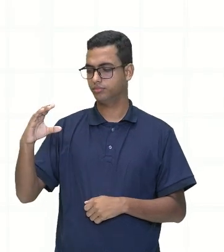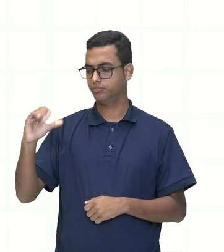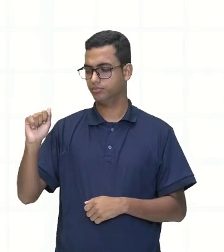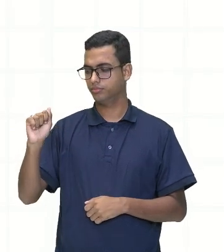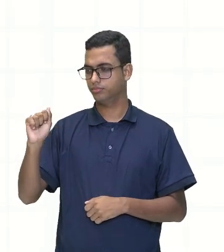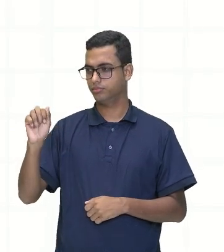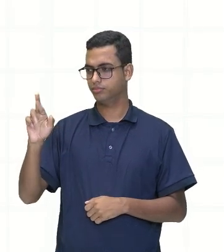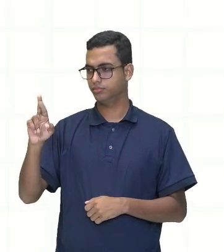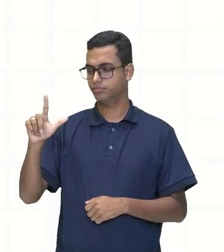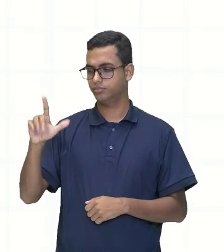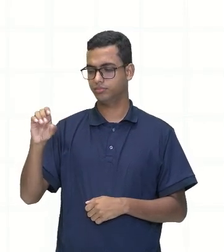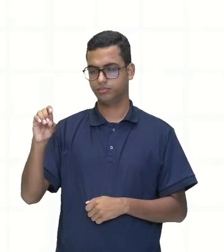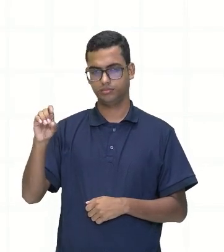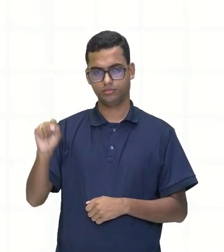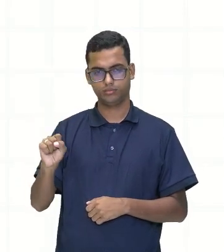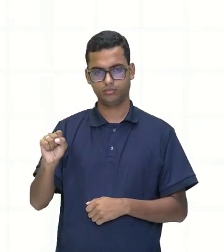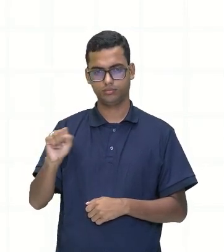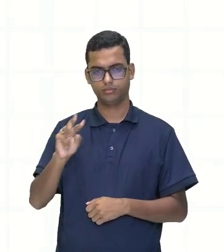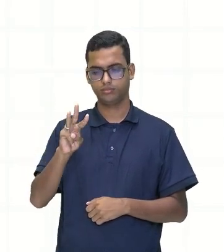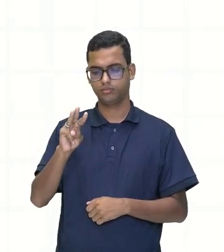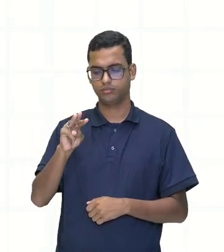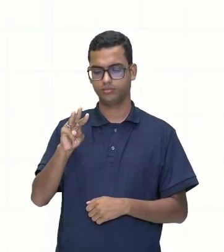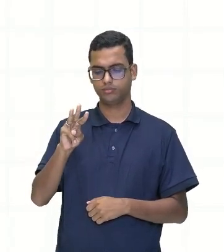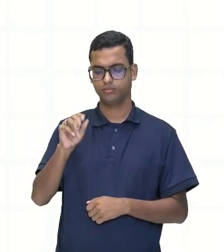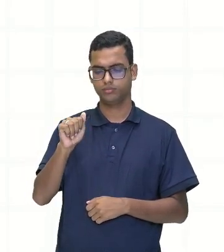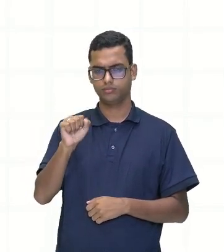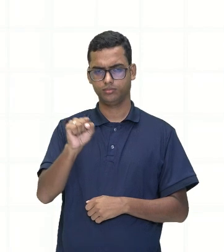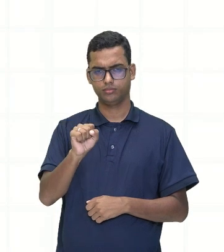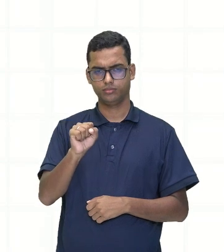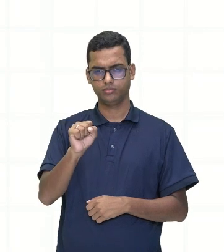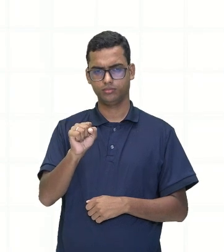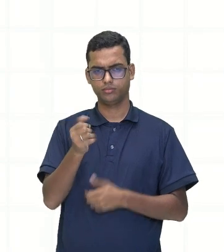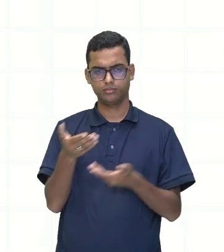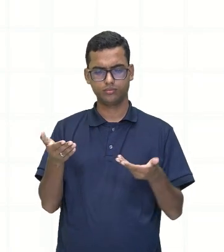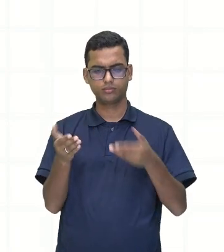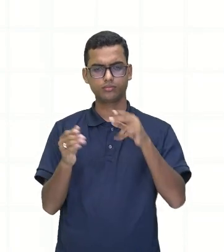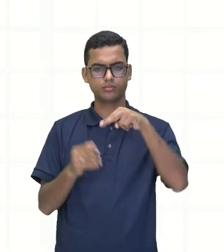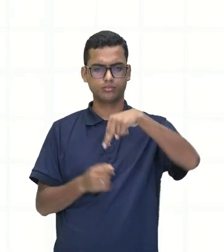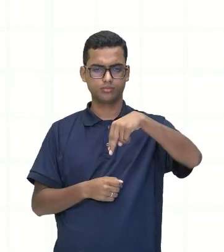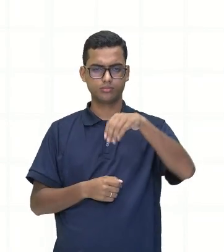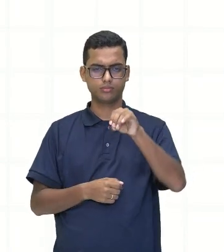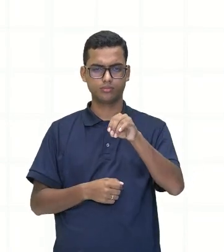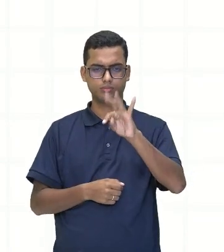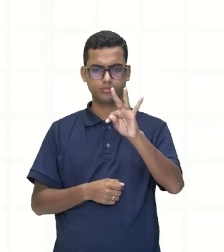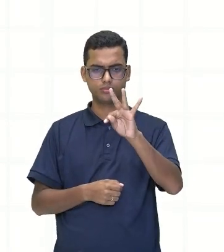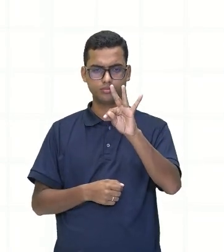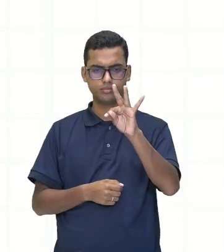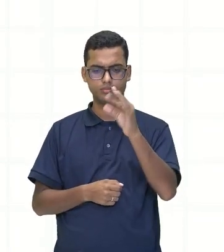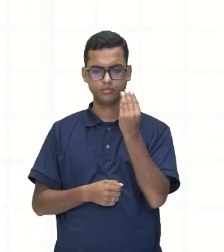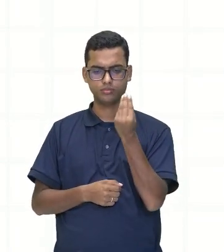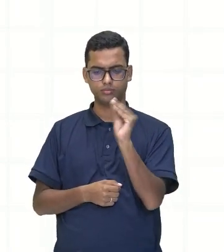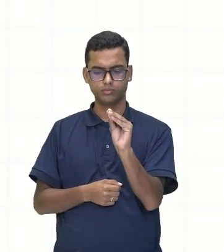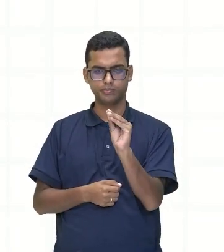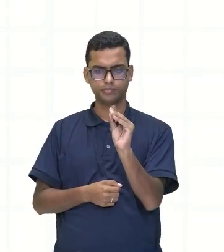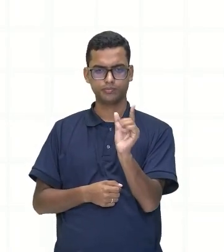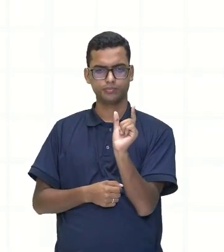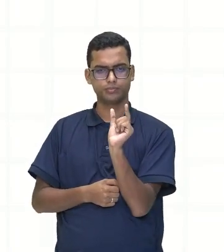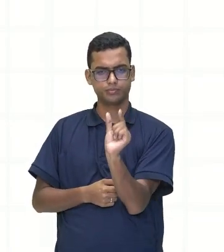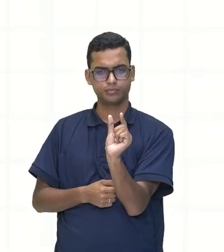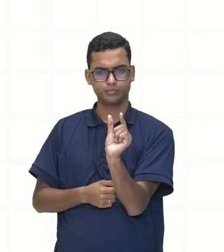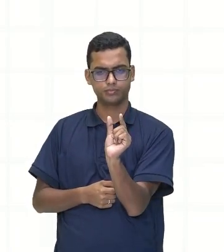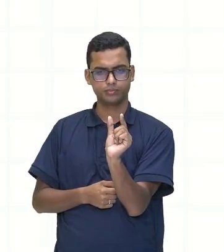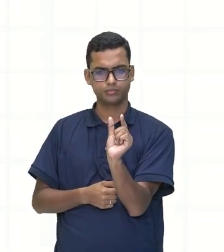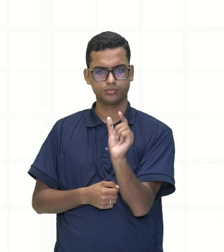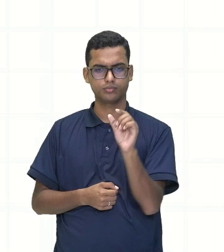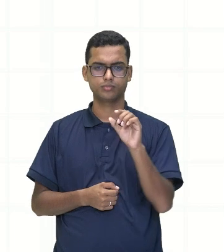was. Quem que eu preciso agora para negativa? O not, não é? Was not. E aí o verbo